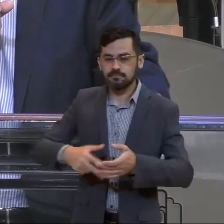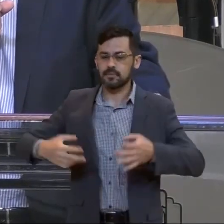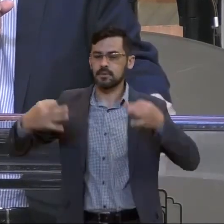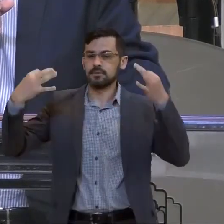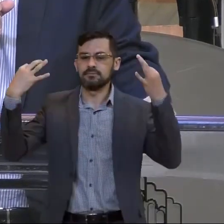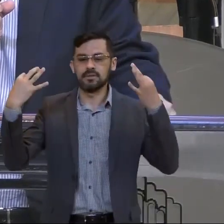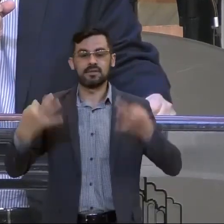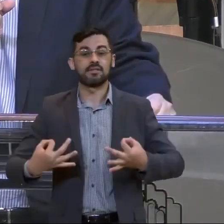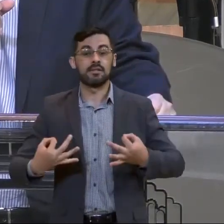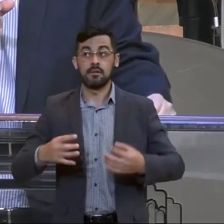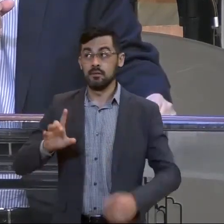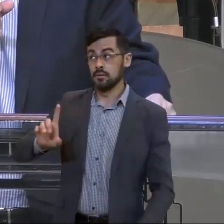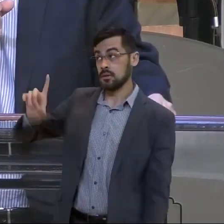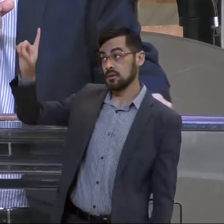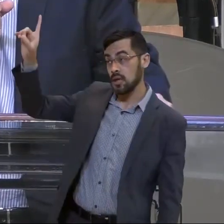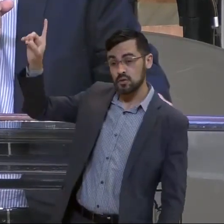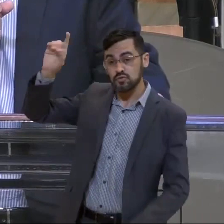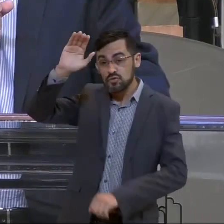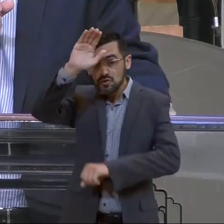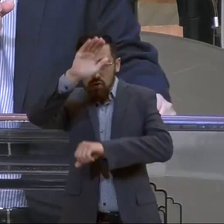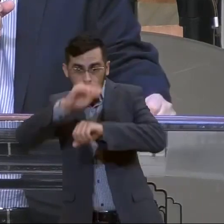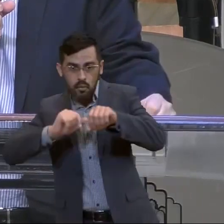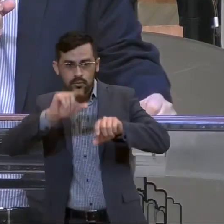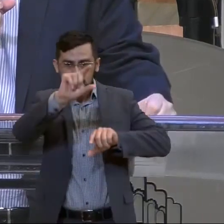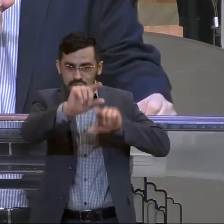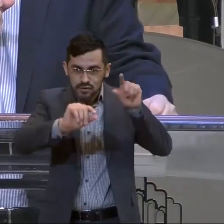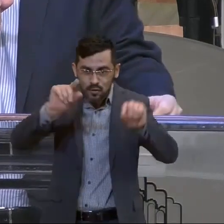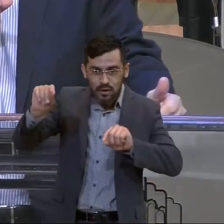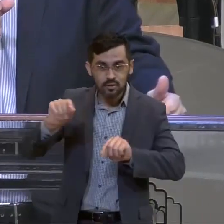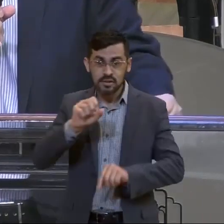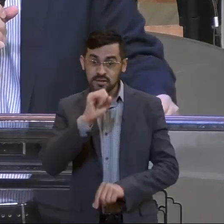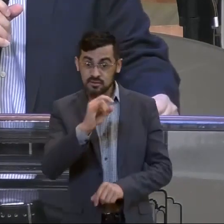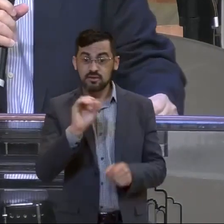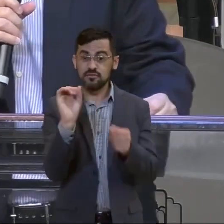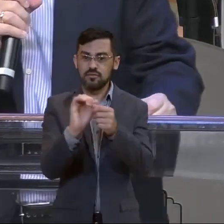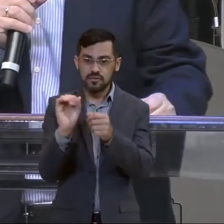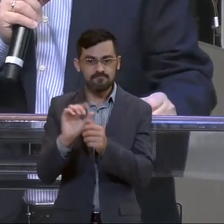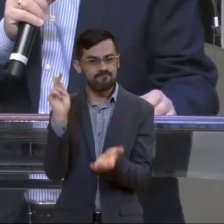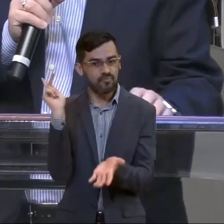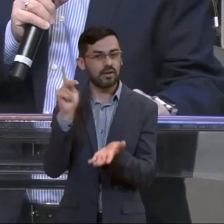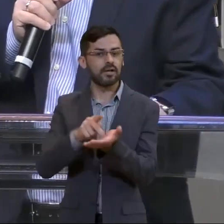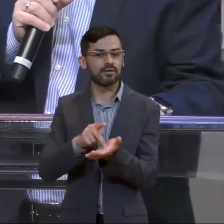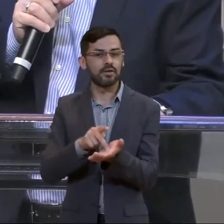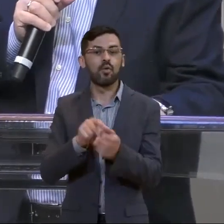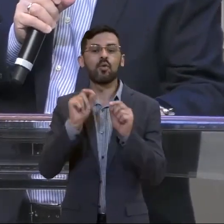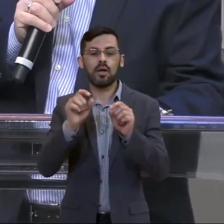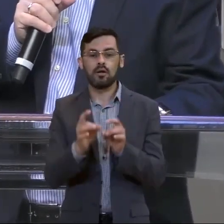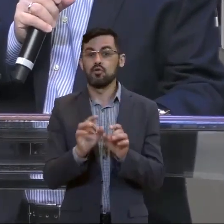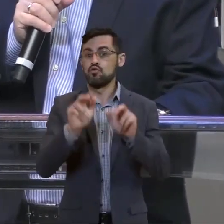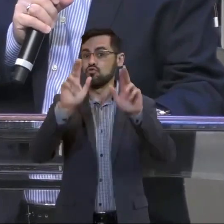certeza de que Deus os chamou e escolheu. E se vocês fizerem isso, jamais